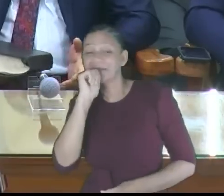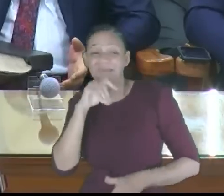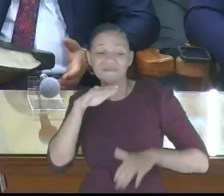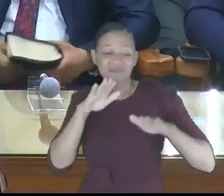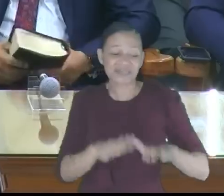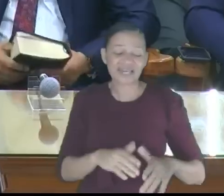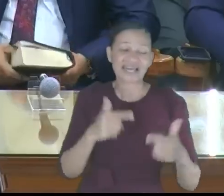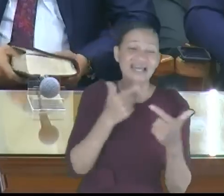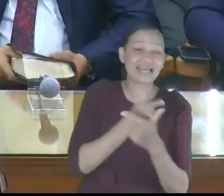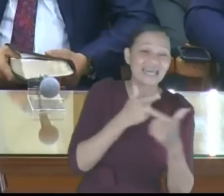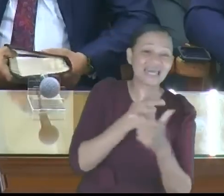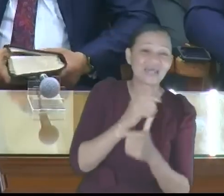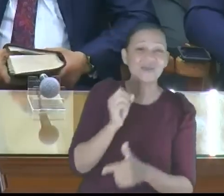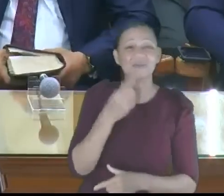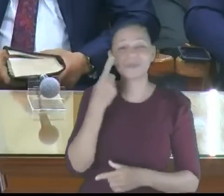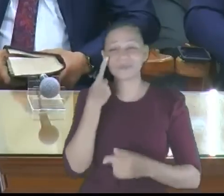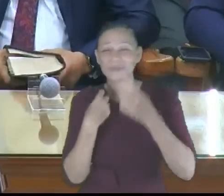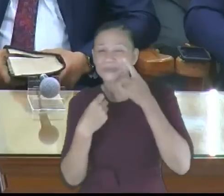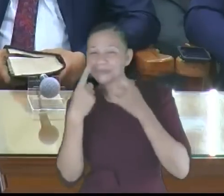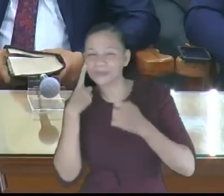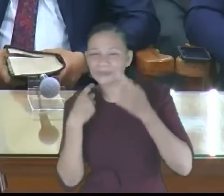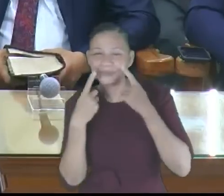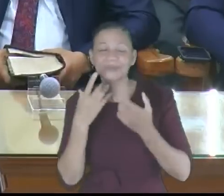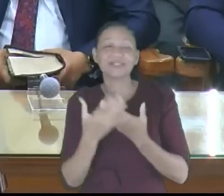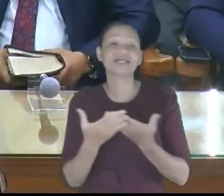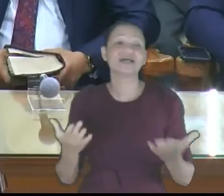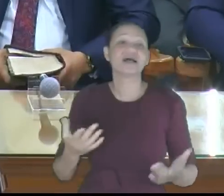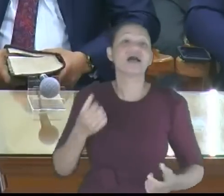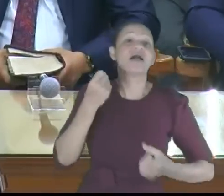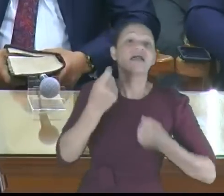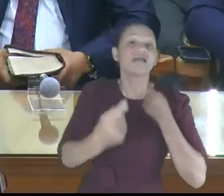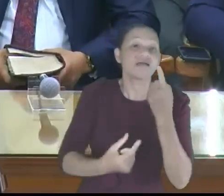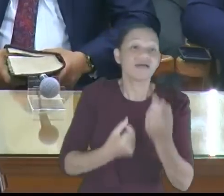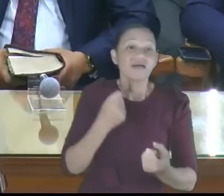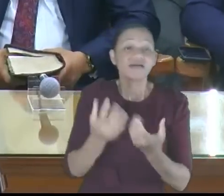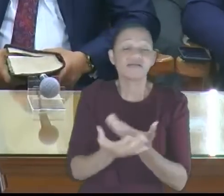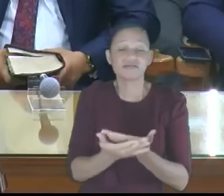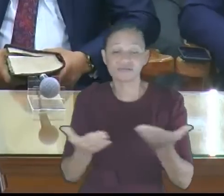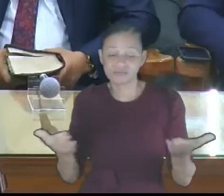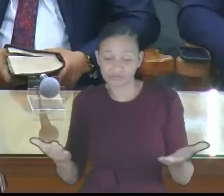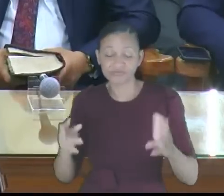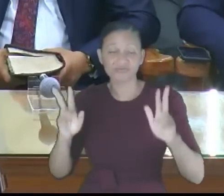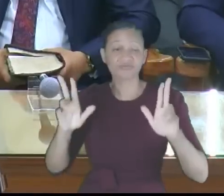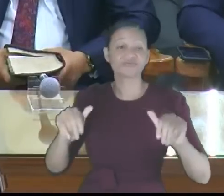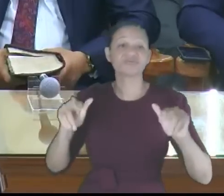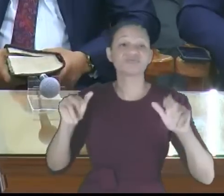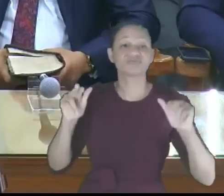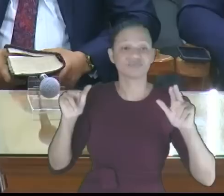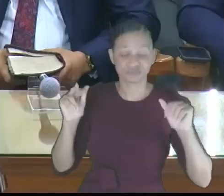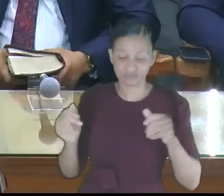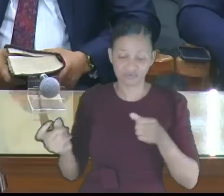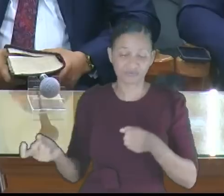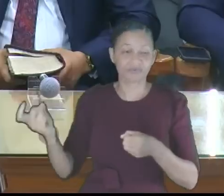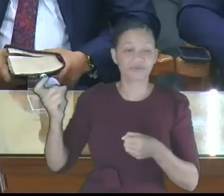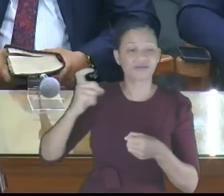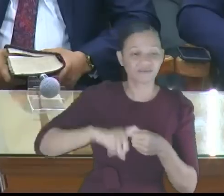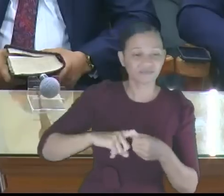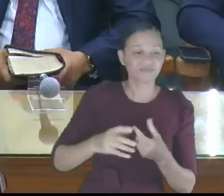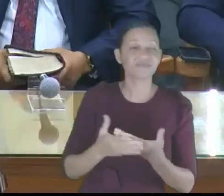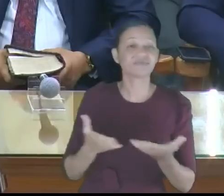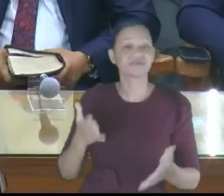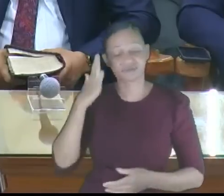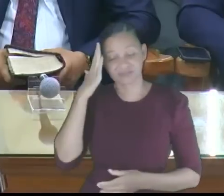As mães chorando. E às vezes os filhos nunca mais voltavam. Sabe o que era que elas